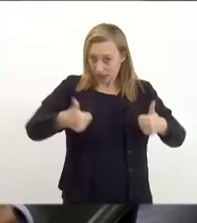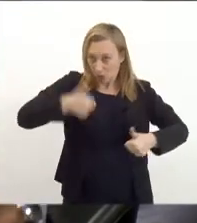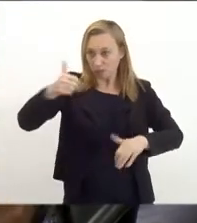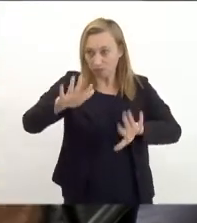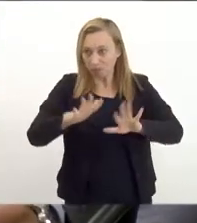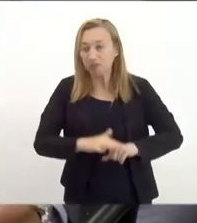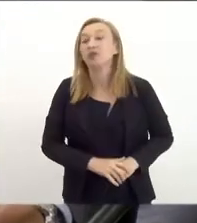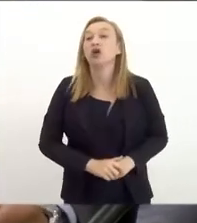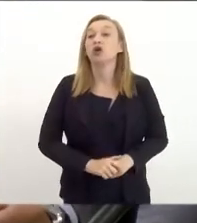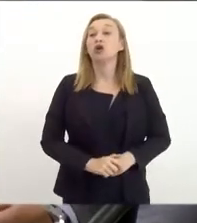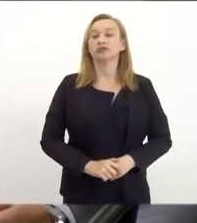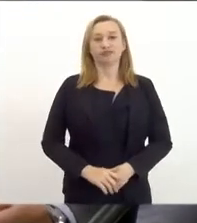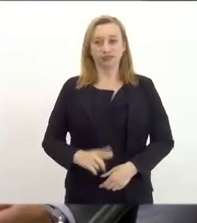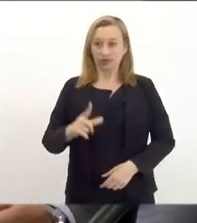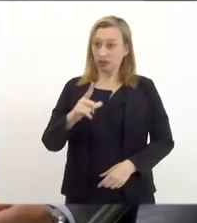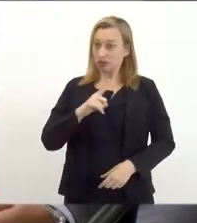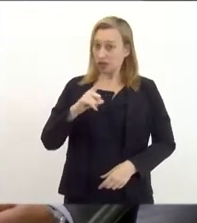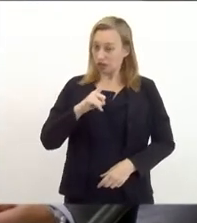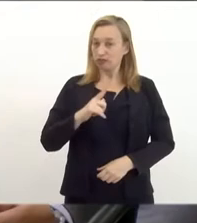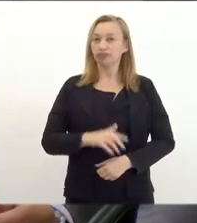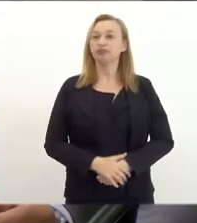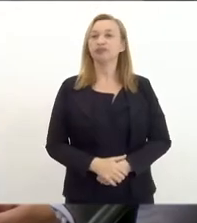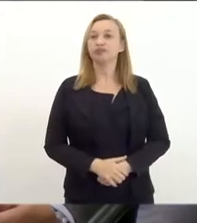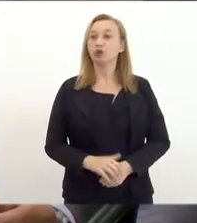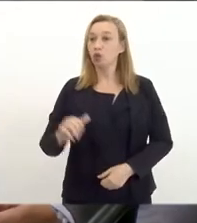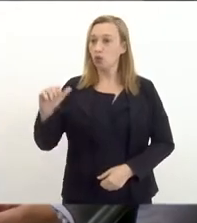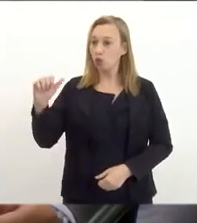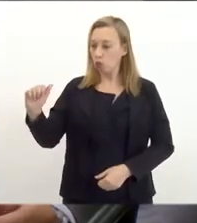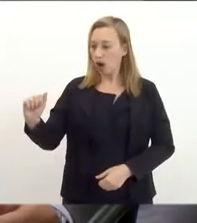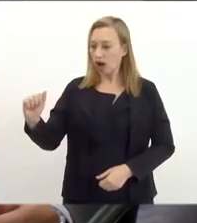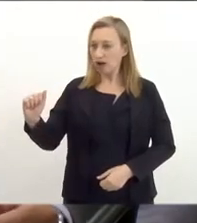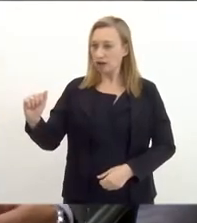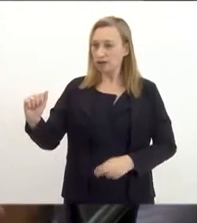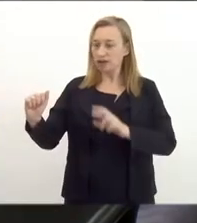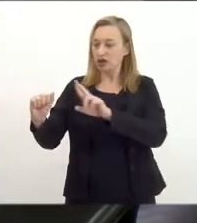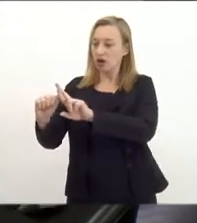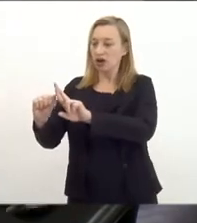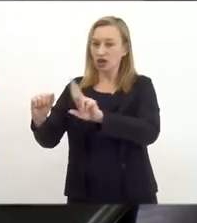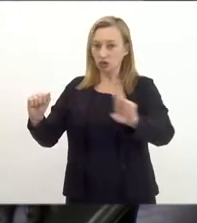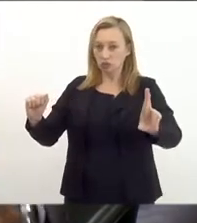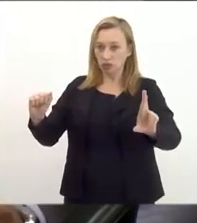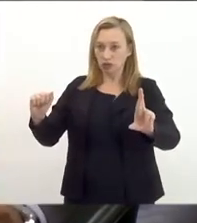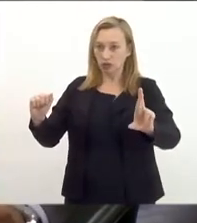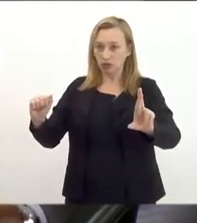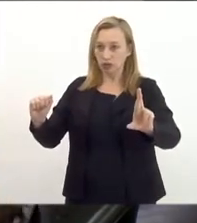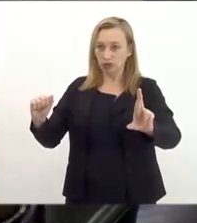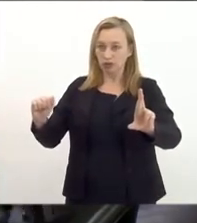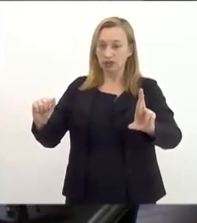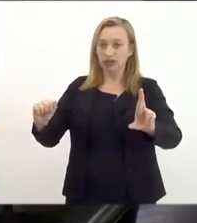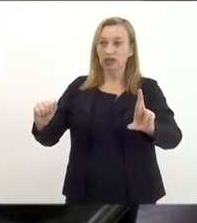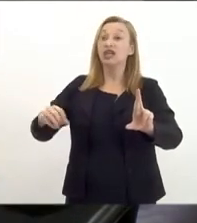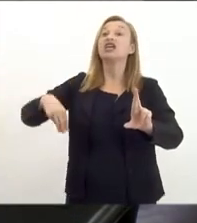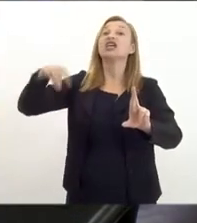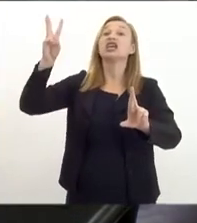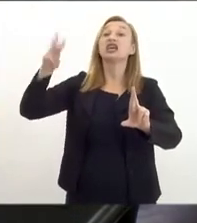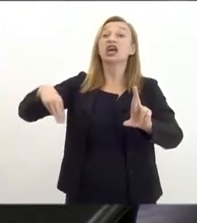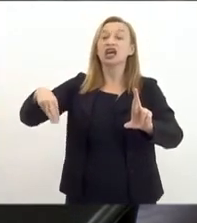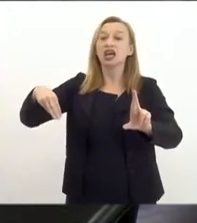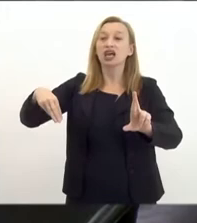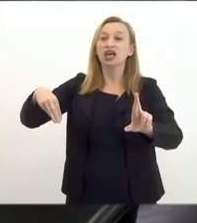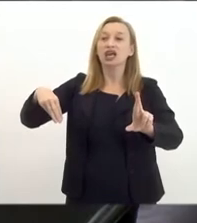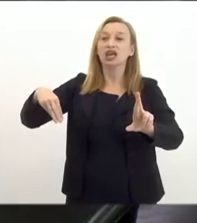claro e eu tenho a que tinha obrigação de responder mas quem é o Red do ar quem é o